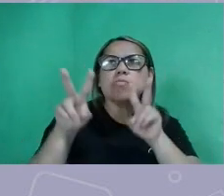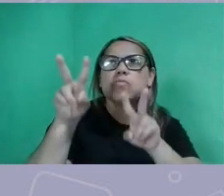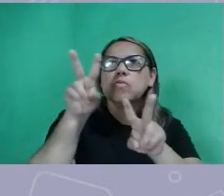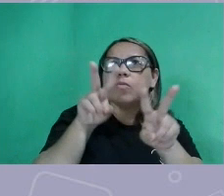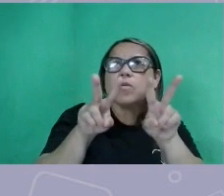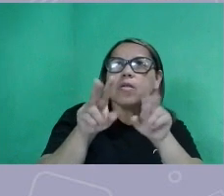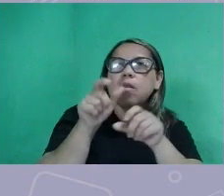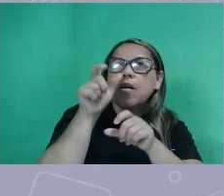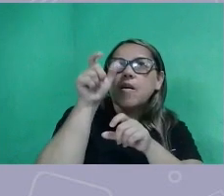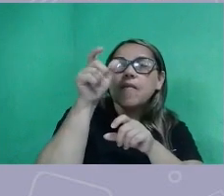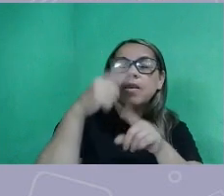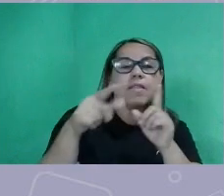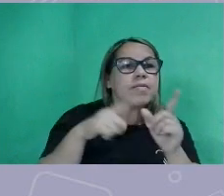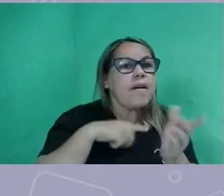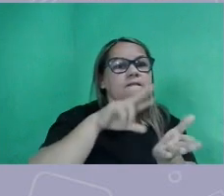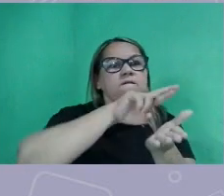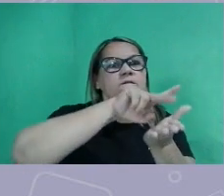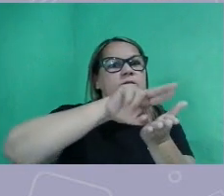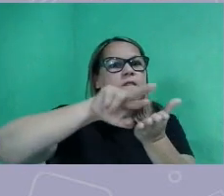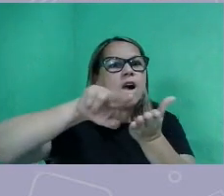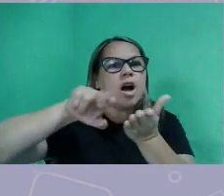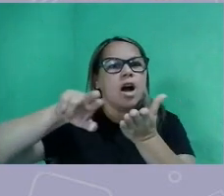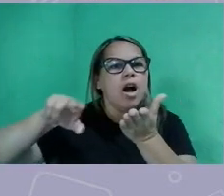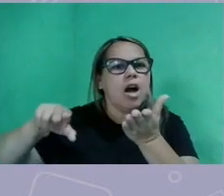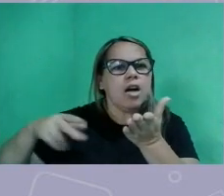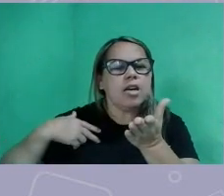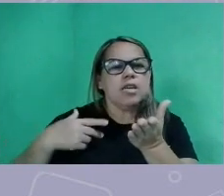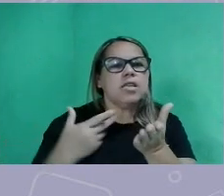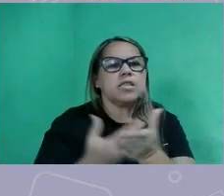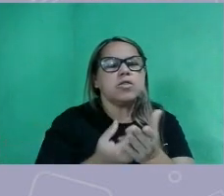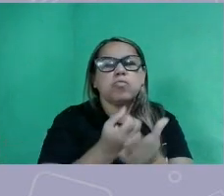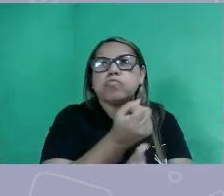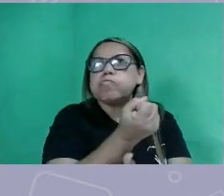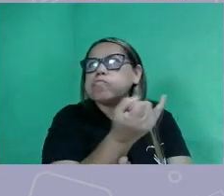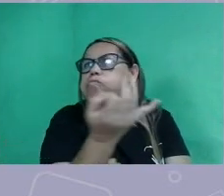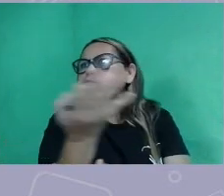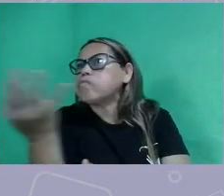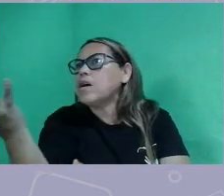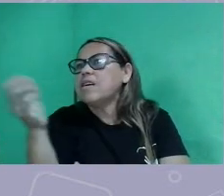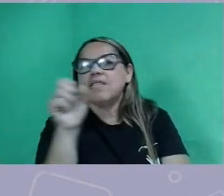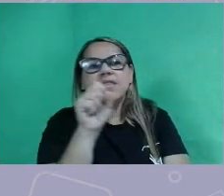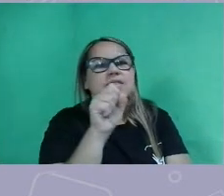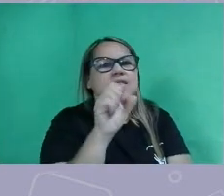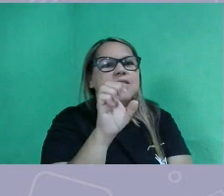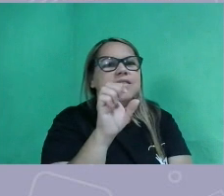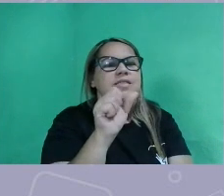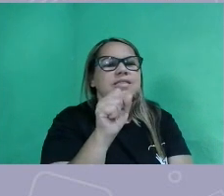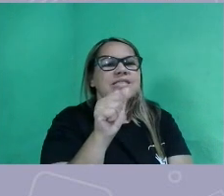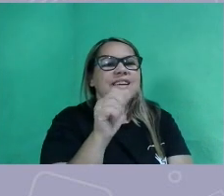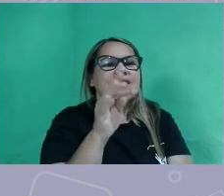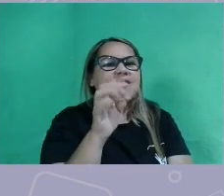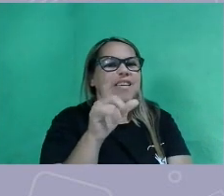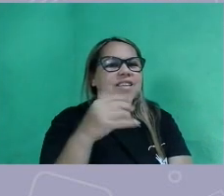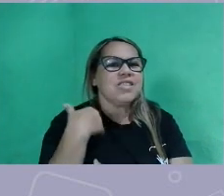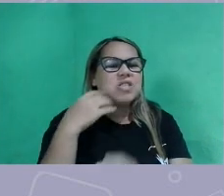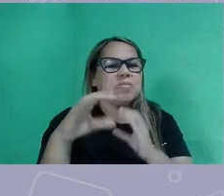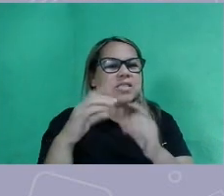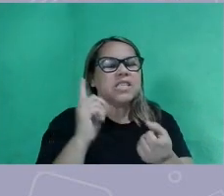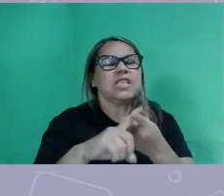existem várias centenas de satélites de comunicação e vários satélites